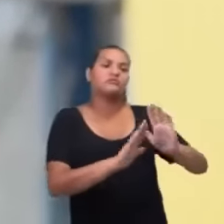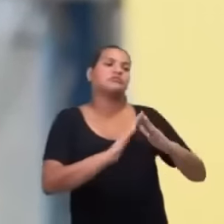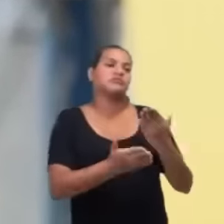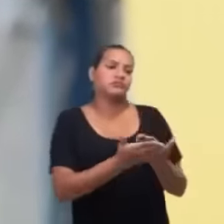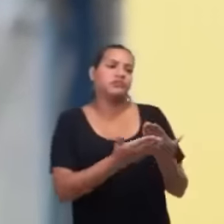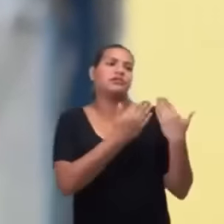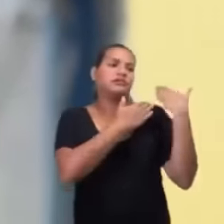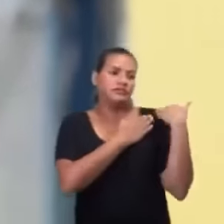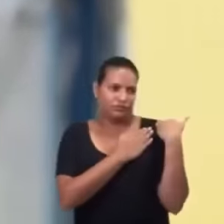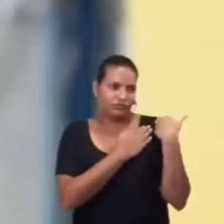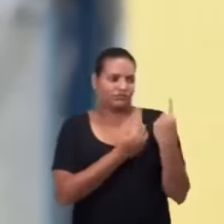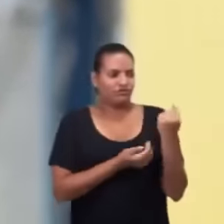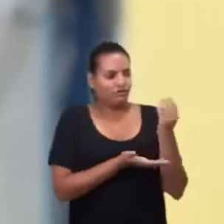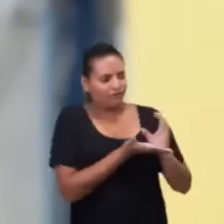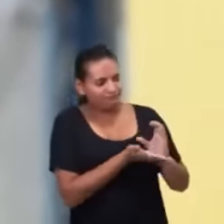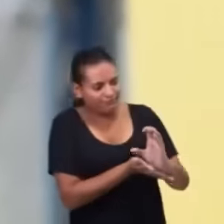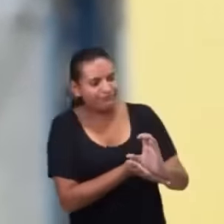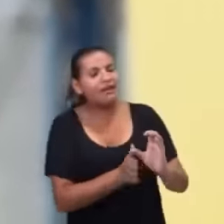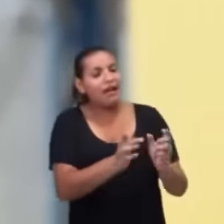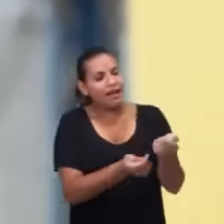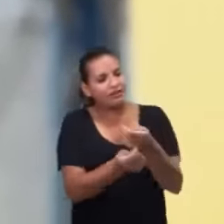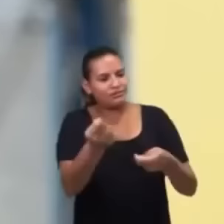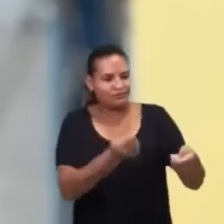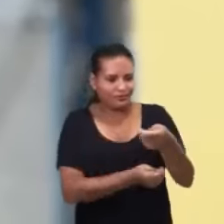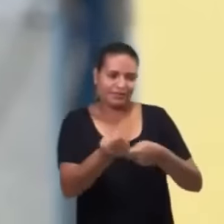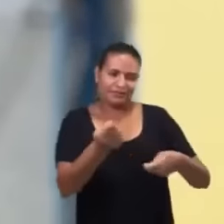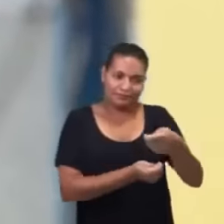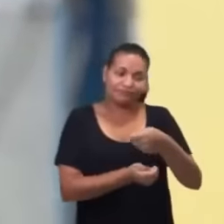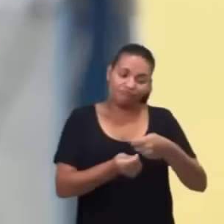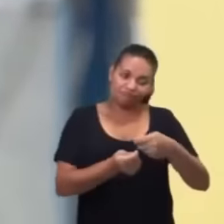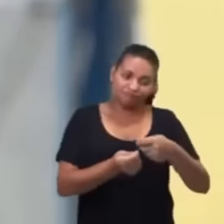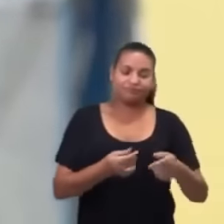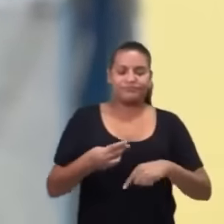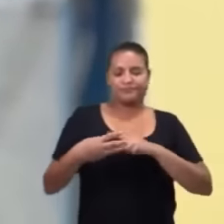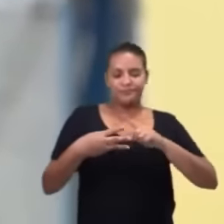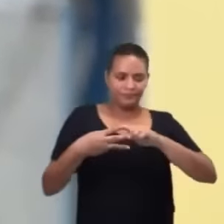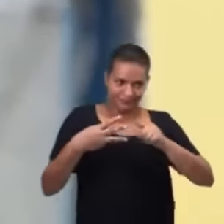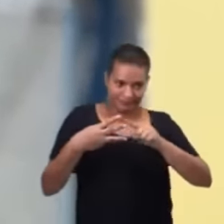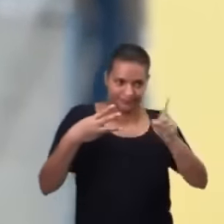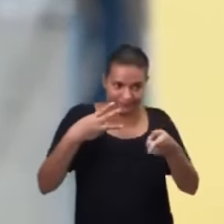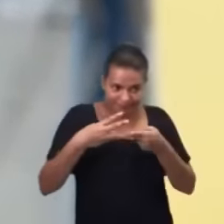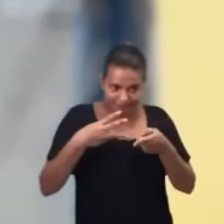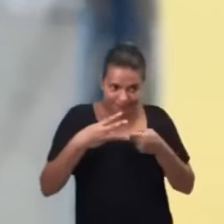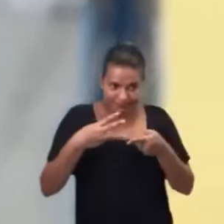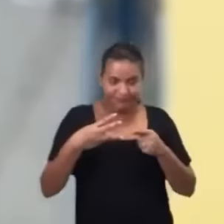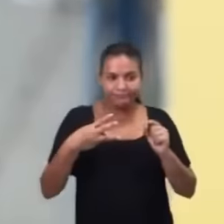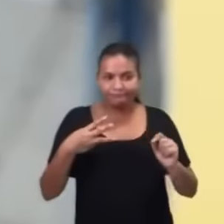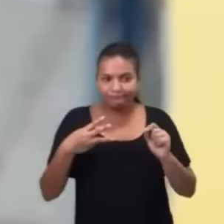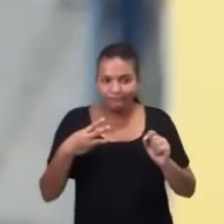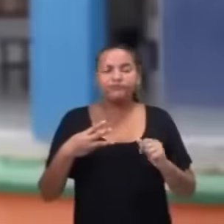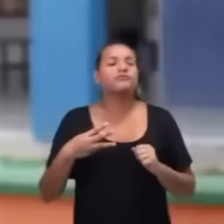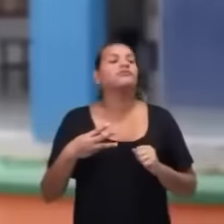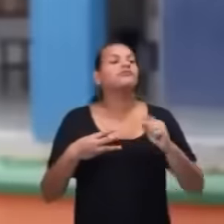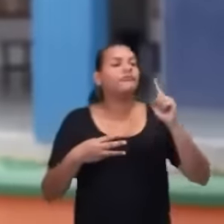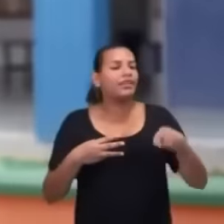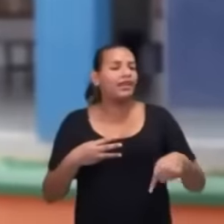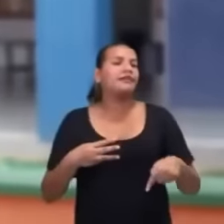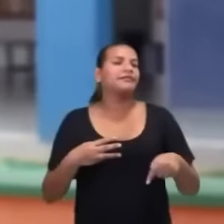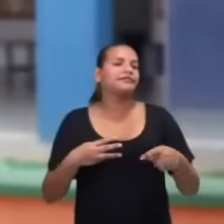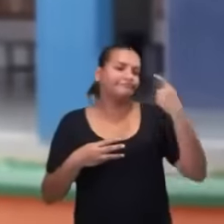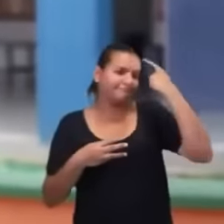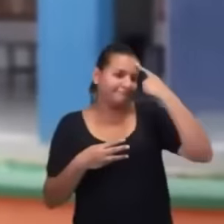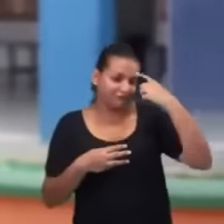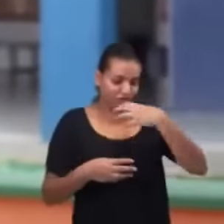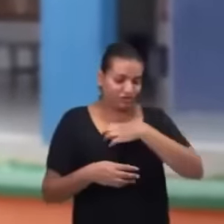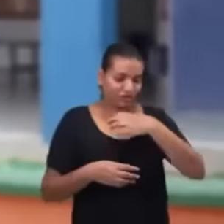esse zelo, para garantir as condições favoráveis para o aprendizado. E o terceiro elemento é o que compete à